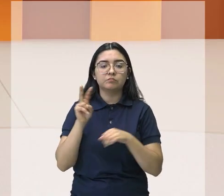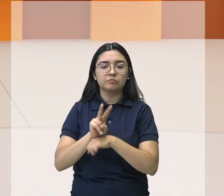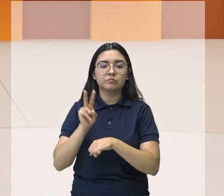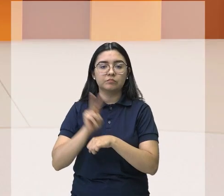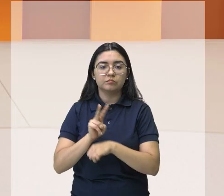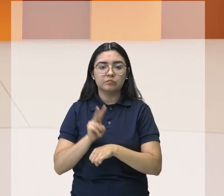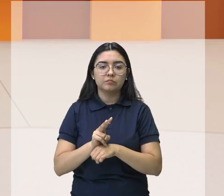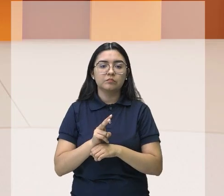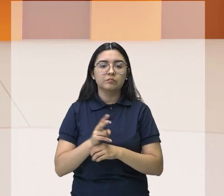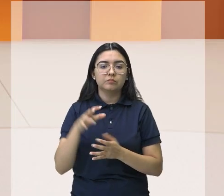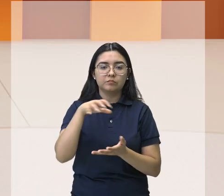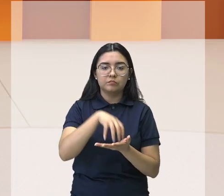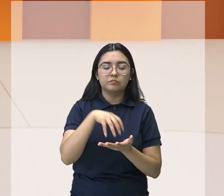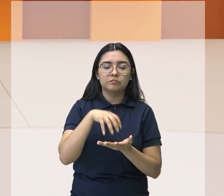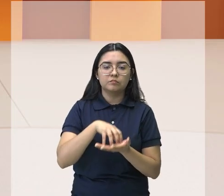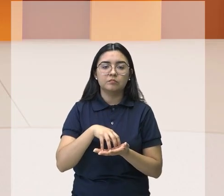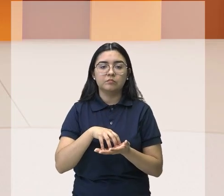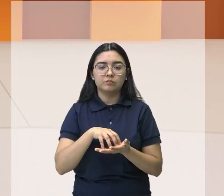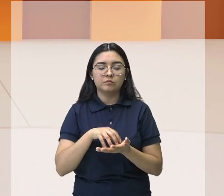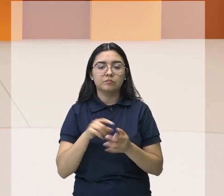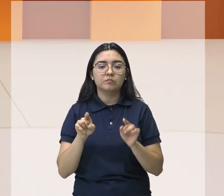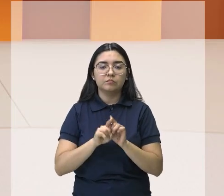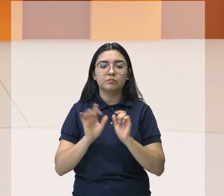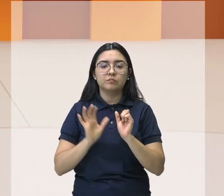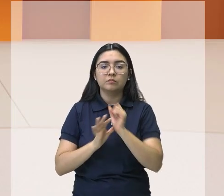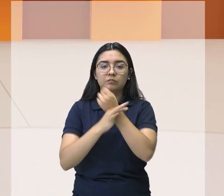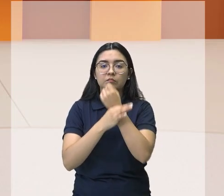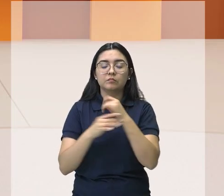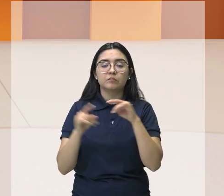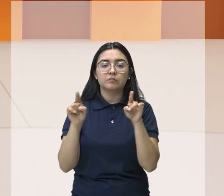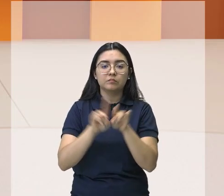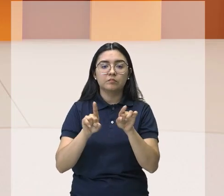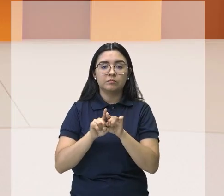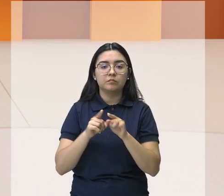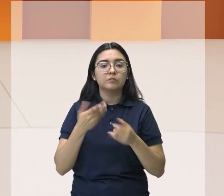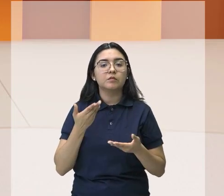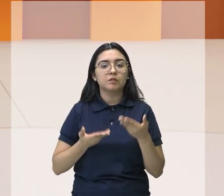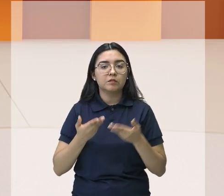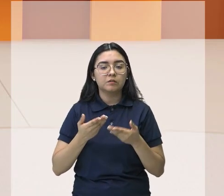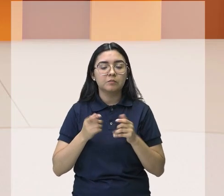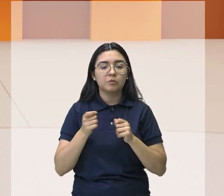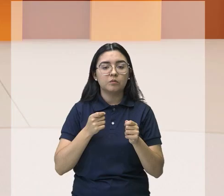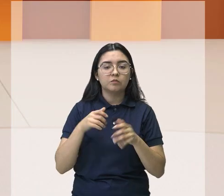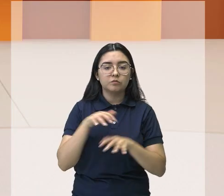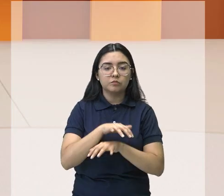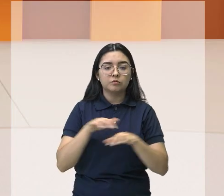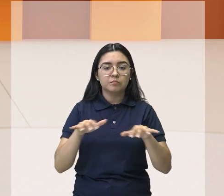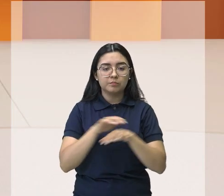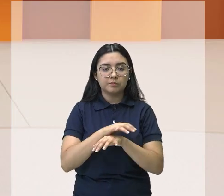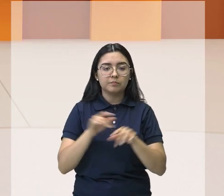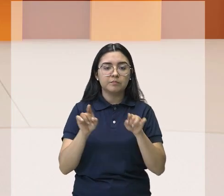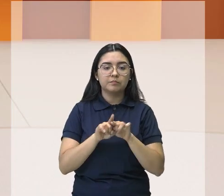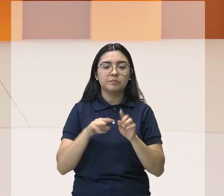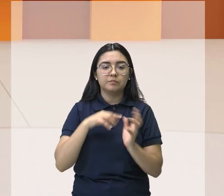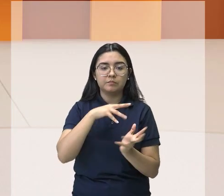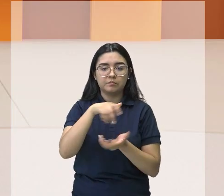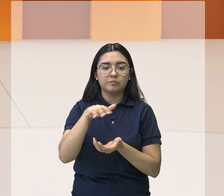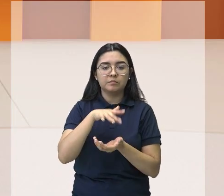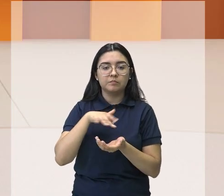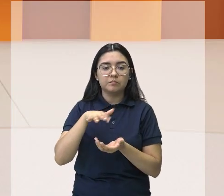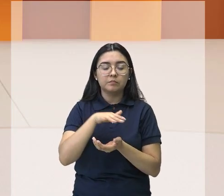preservar as reservas planetárias e garantir também o equilíbrio dos biomas e dos